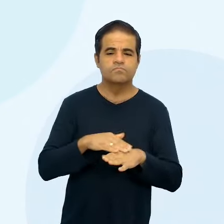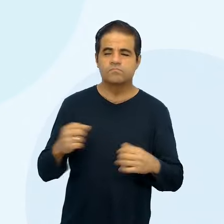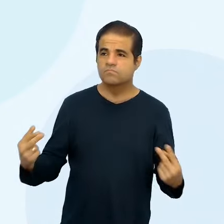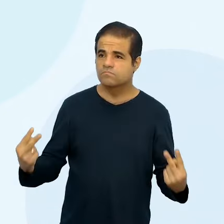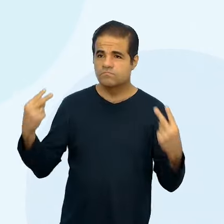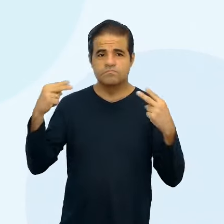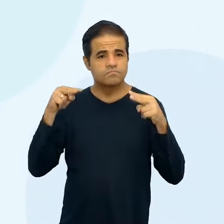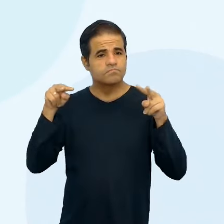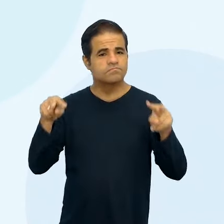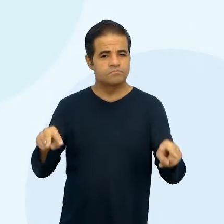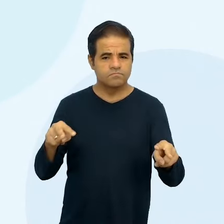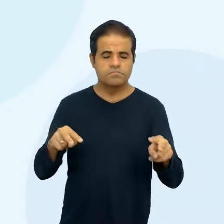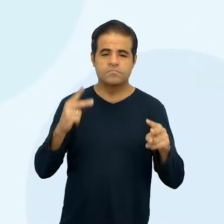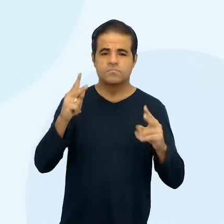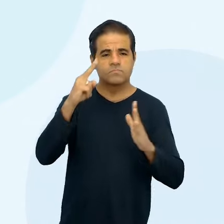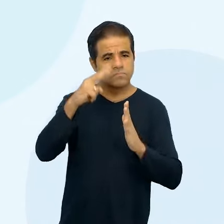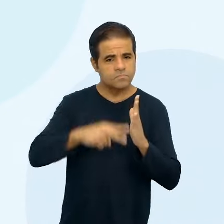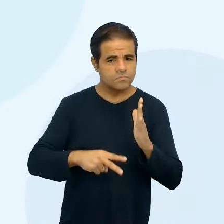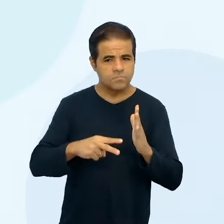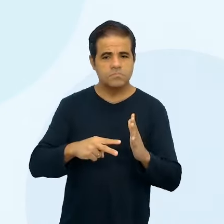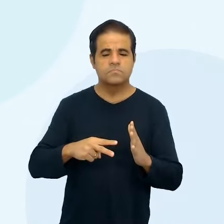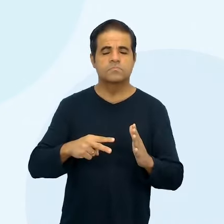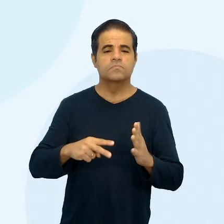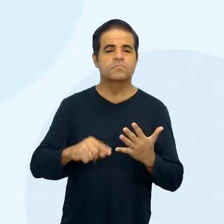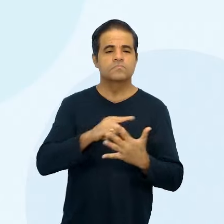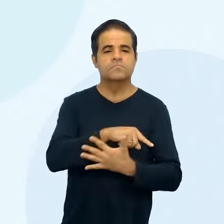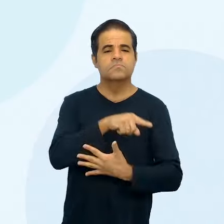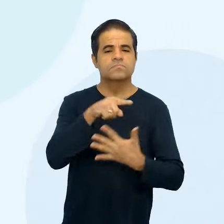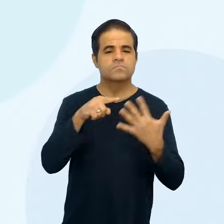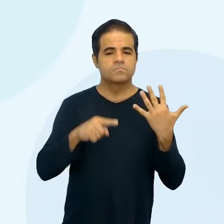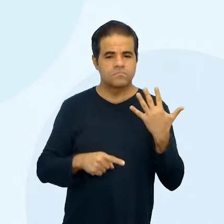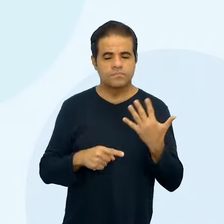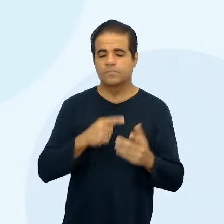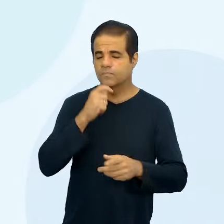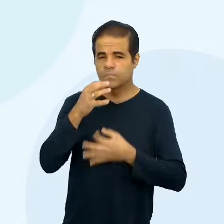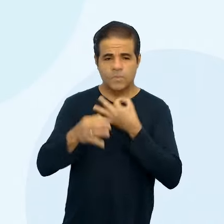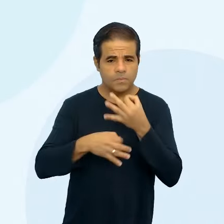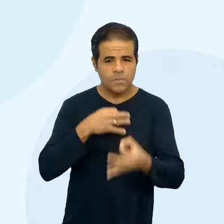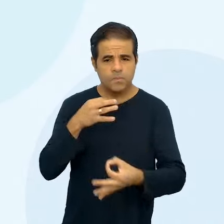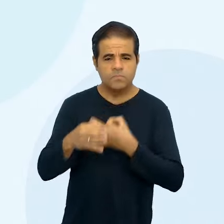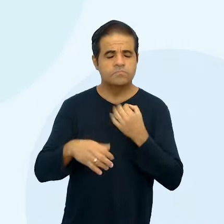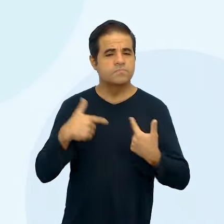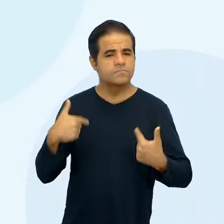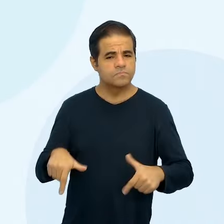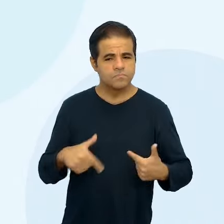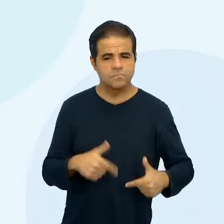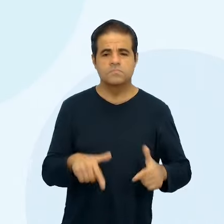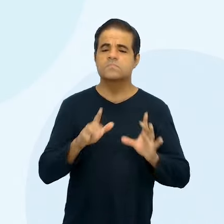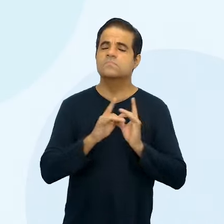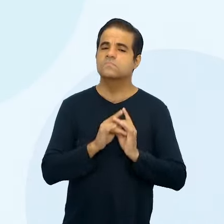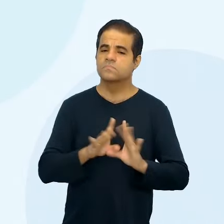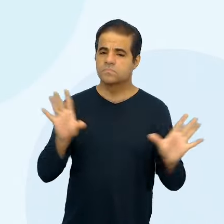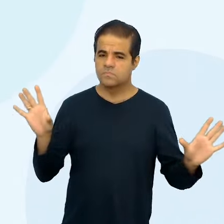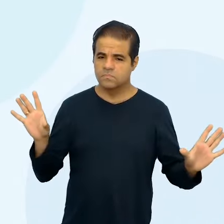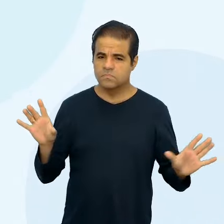vejam durante a sua leitura dos seguintes trechos de depoimentos de trabalhadores libertos de situação de